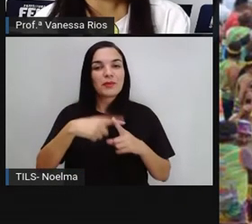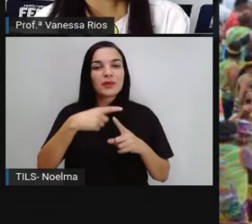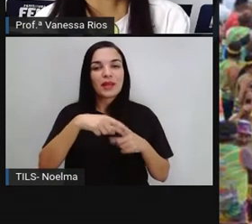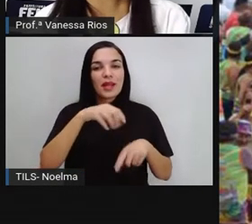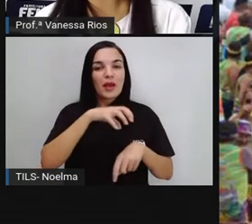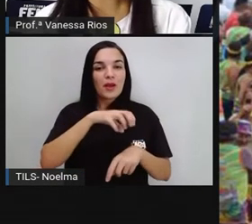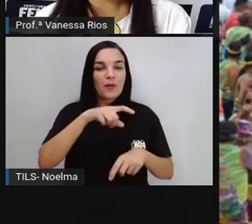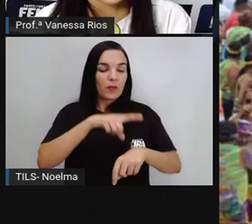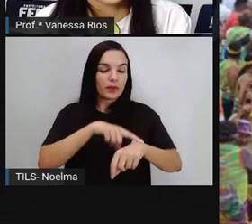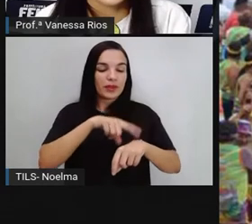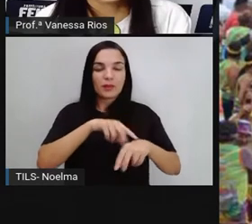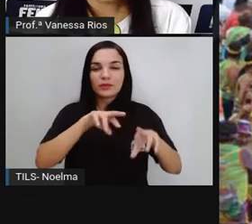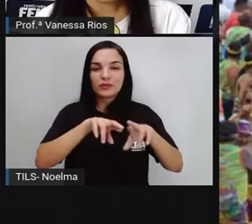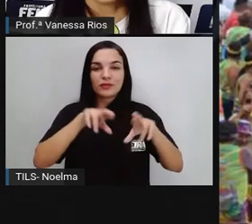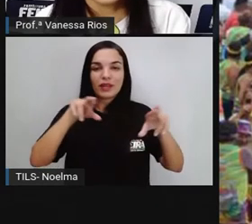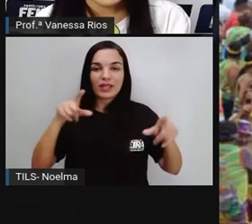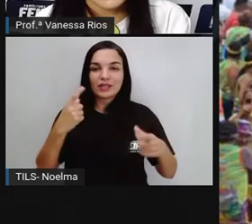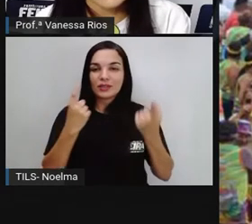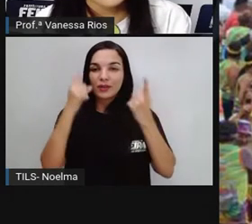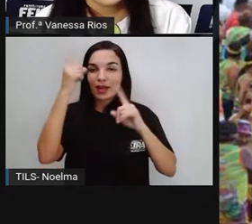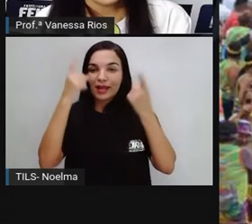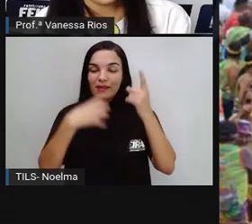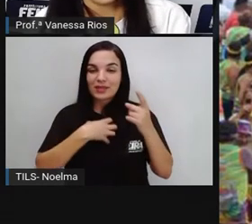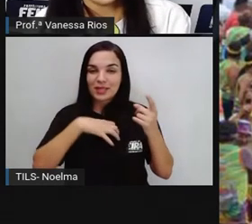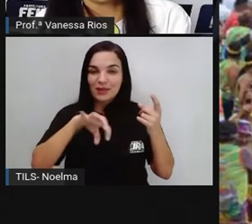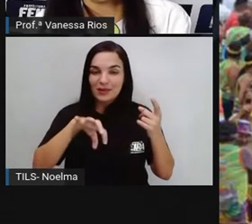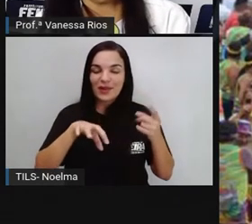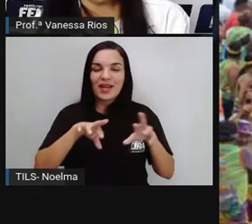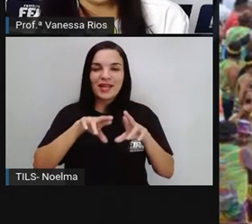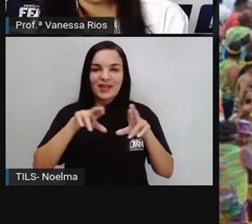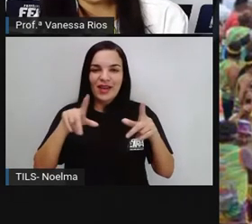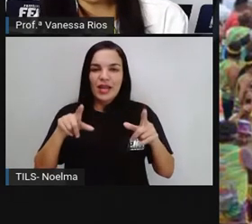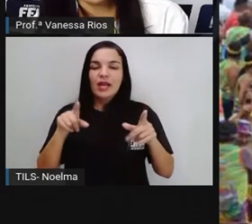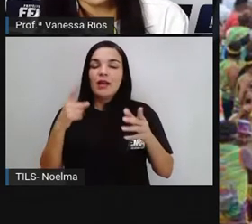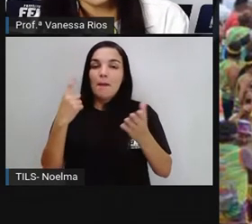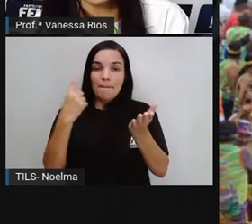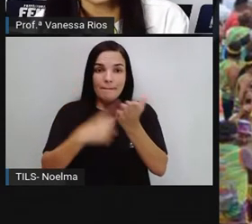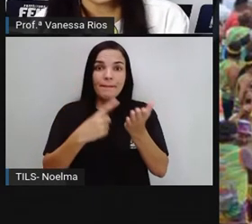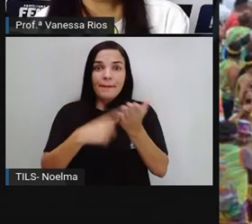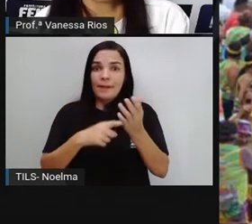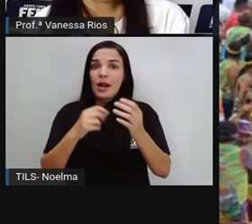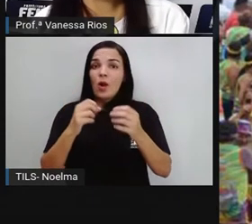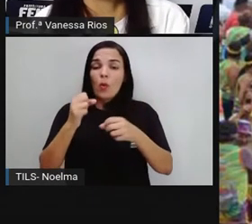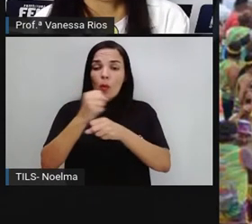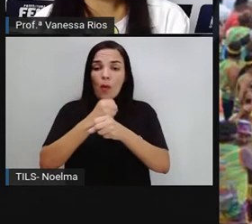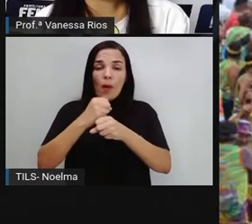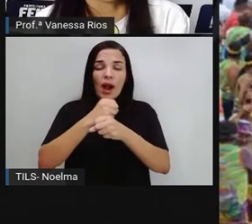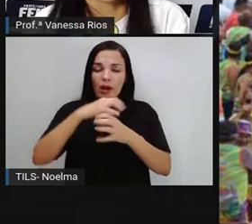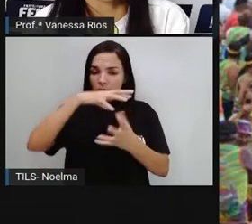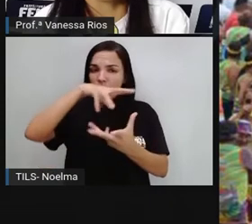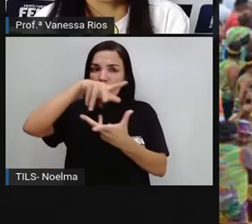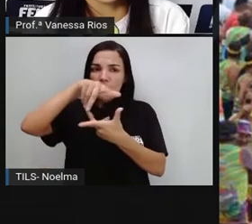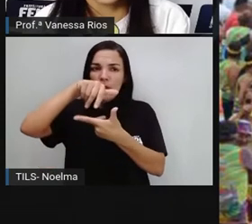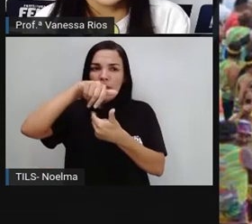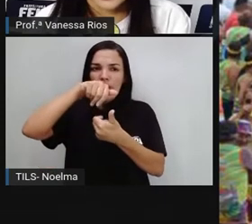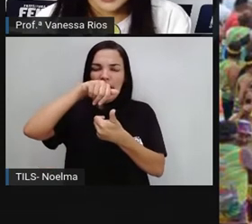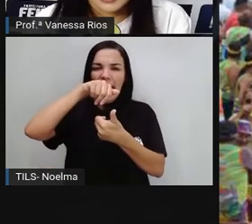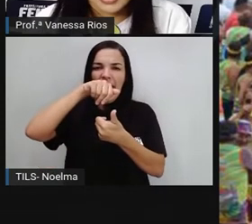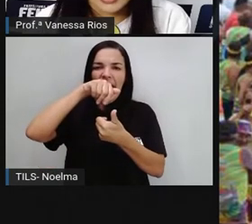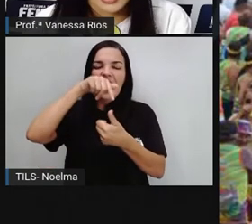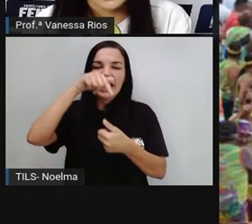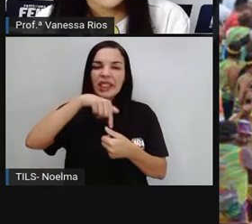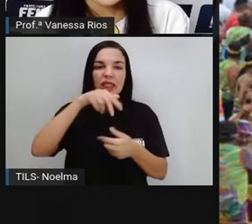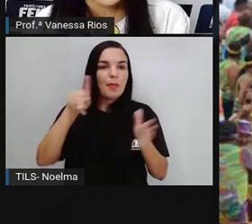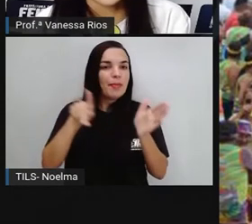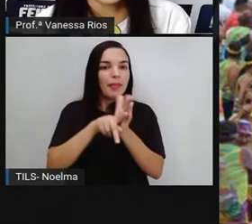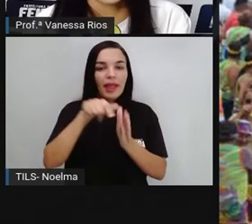né? Que se destaca aí no mundo inteiro. Em relação à Feira de Santana, porque o Micareta é uma festa típica